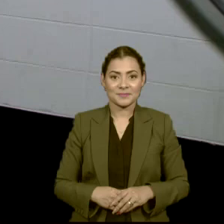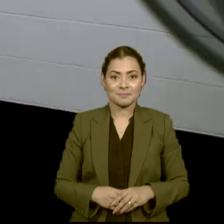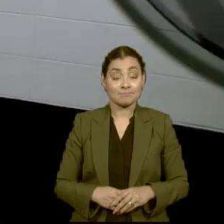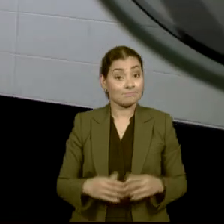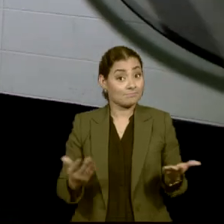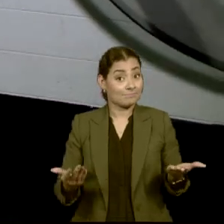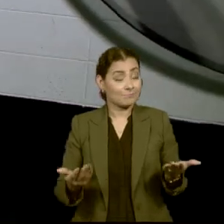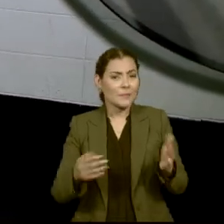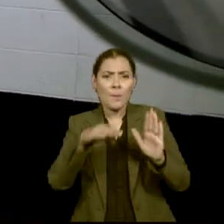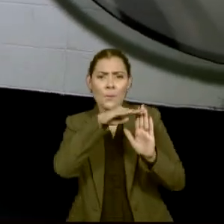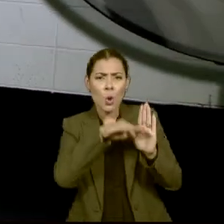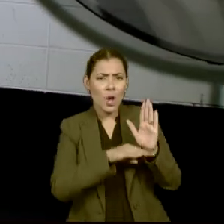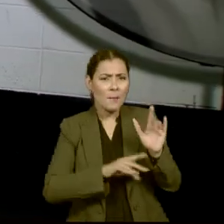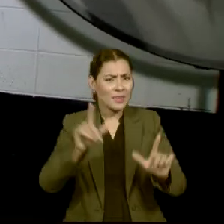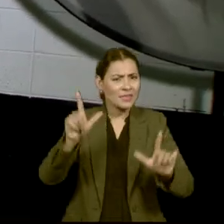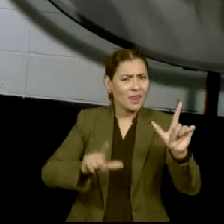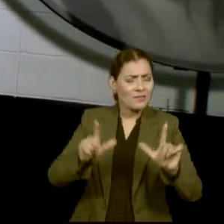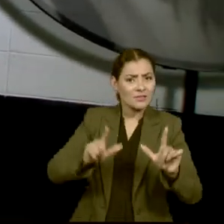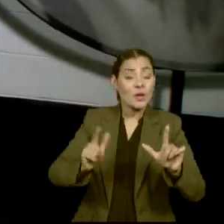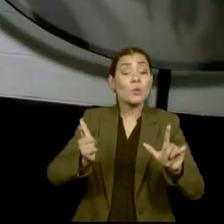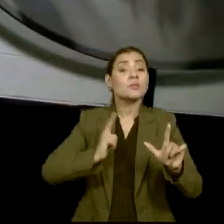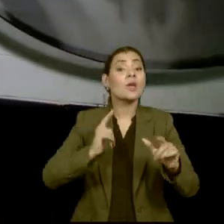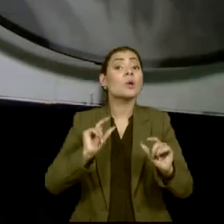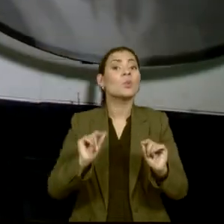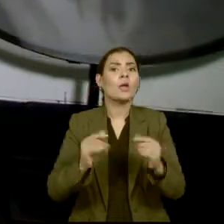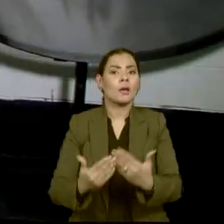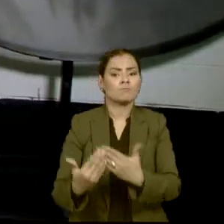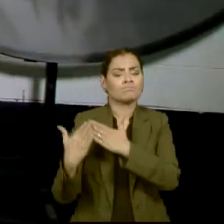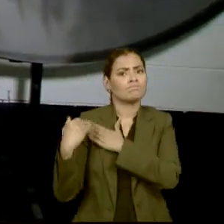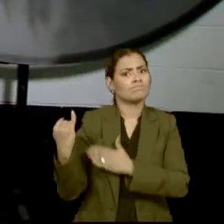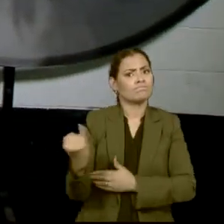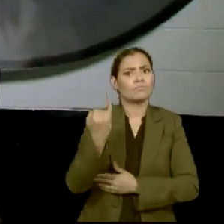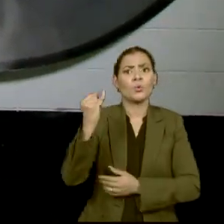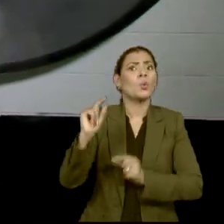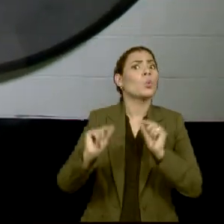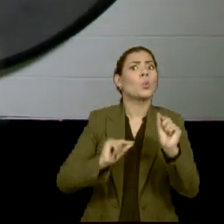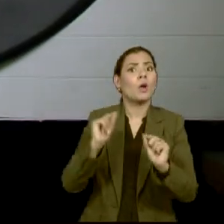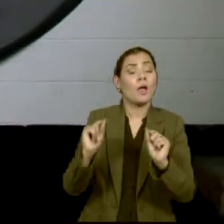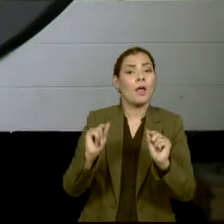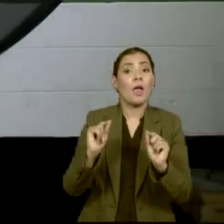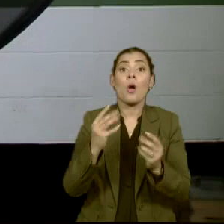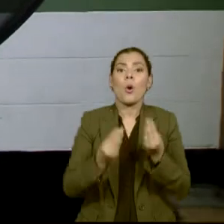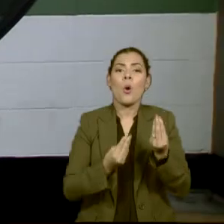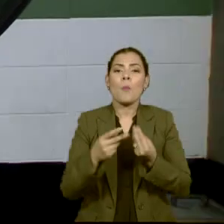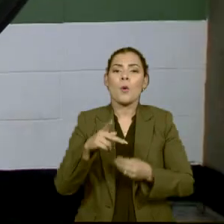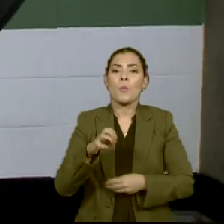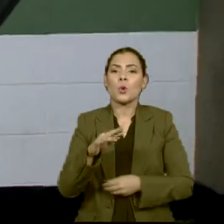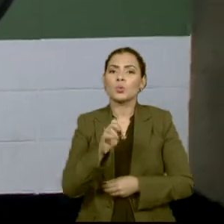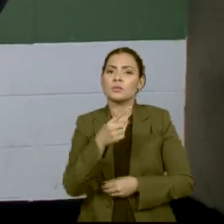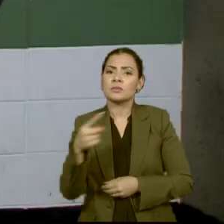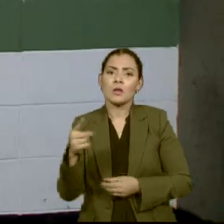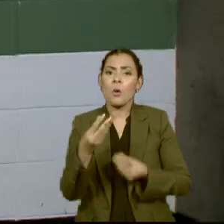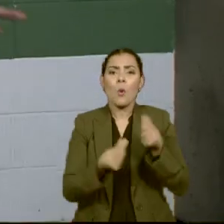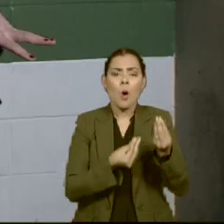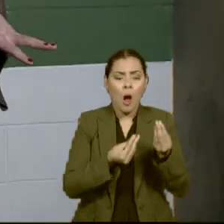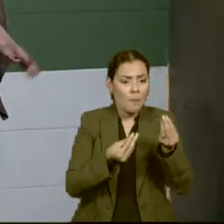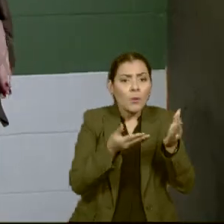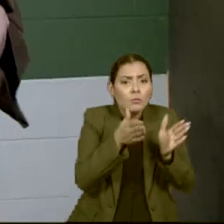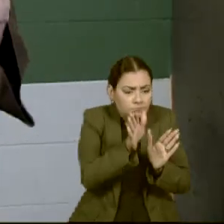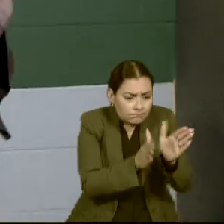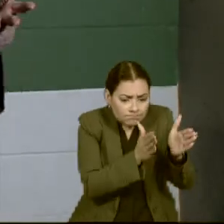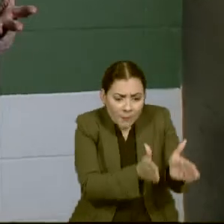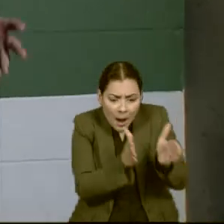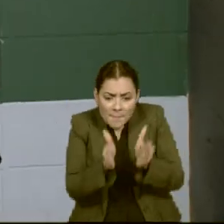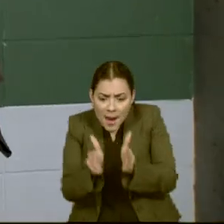Agora, quando se fala em programa de TV, tem uma função que é a alma do negócio, a produção. É a produção que organiza tudo,